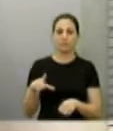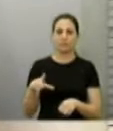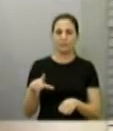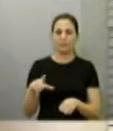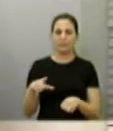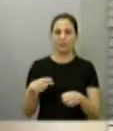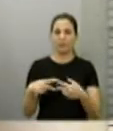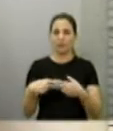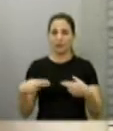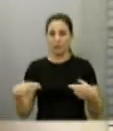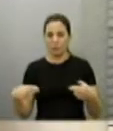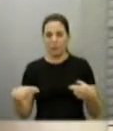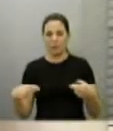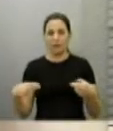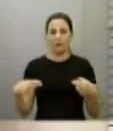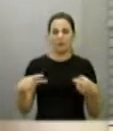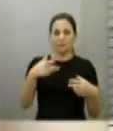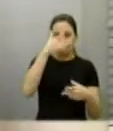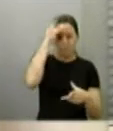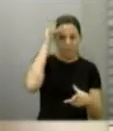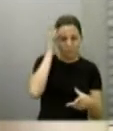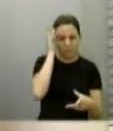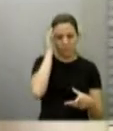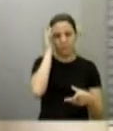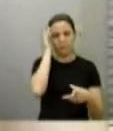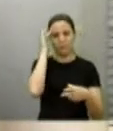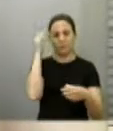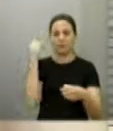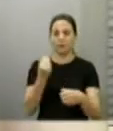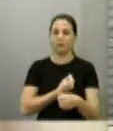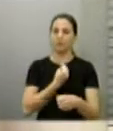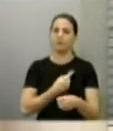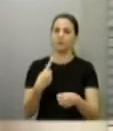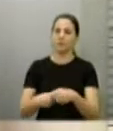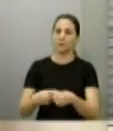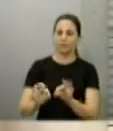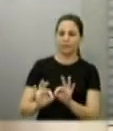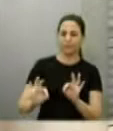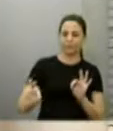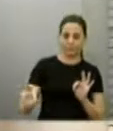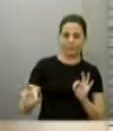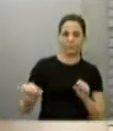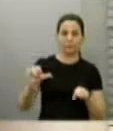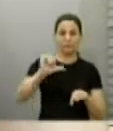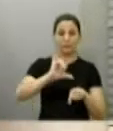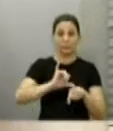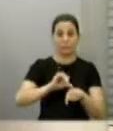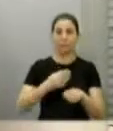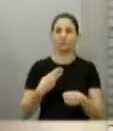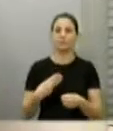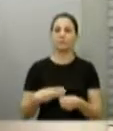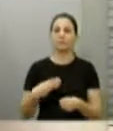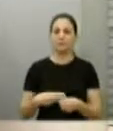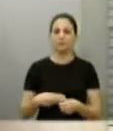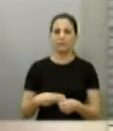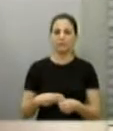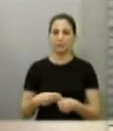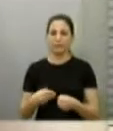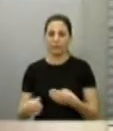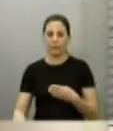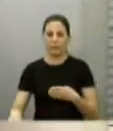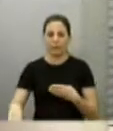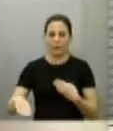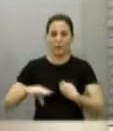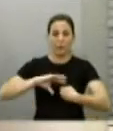muitos moram em bairros afastados de Araraquara. E hoje, em reunião com a mesa diretora, nós decidimos o encaminhamento para este plenário